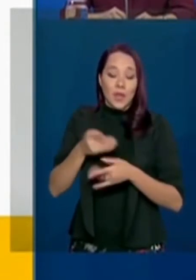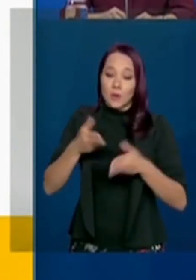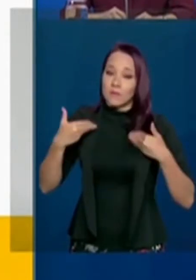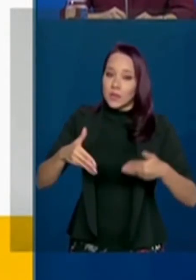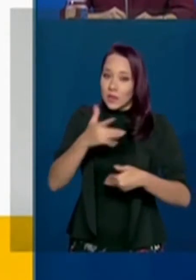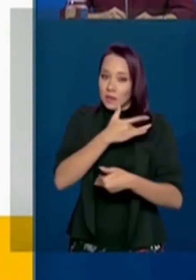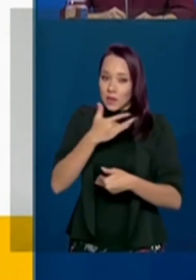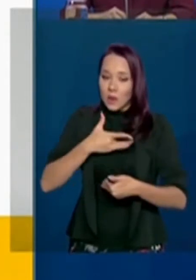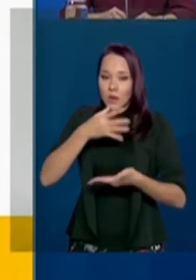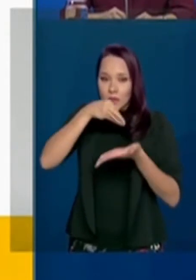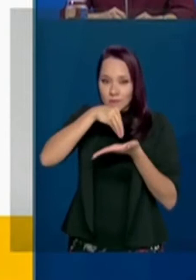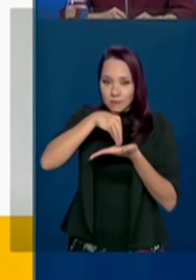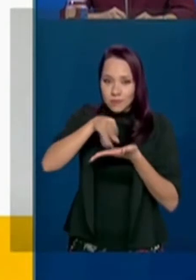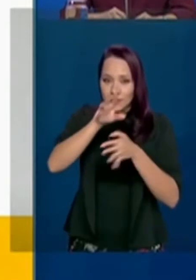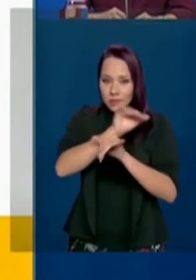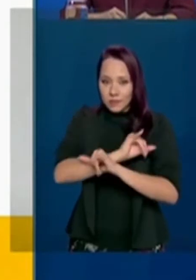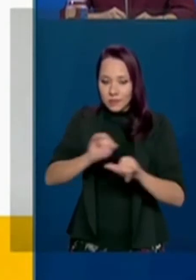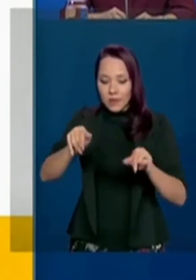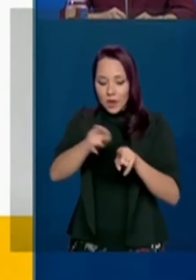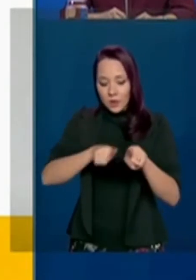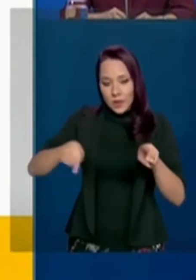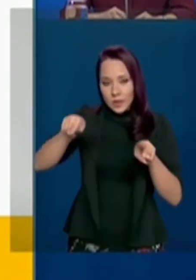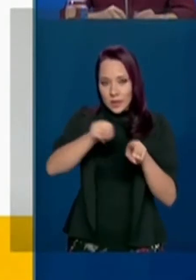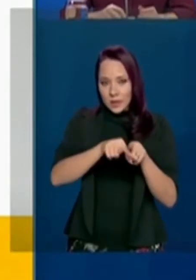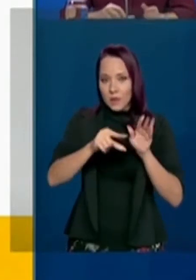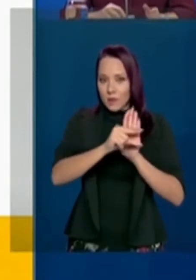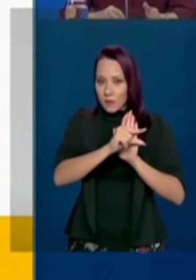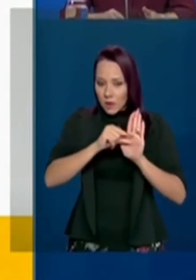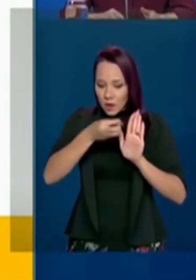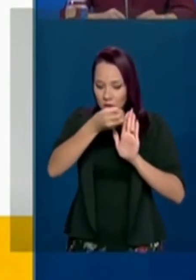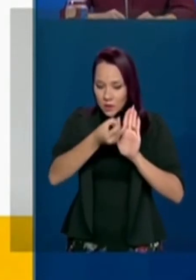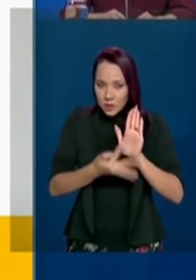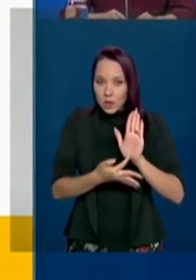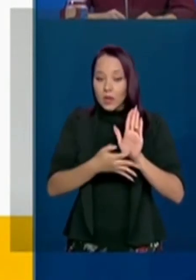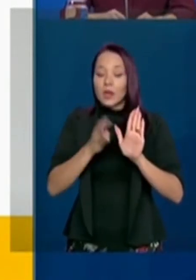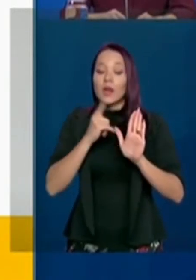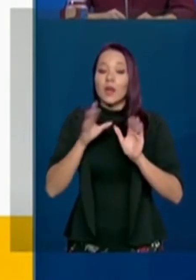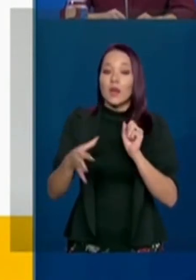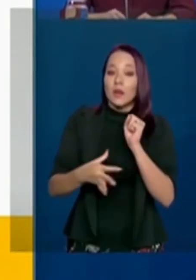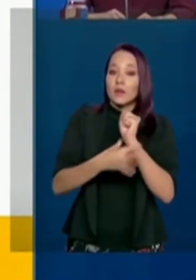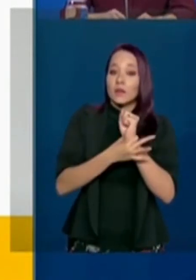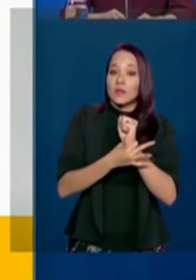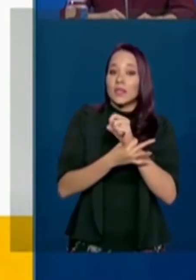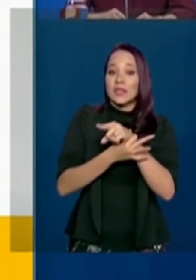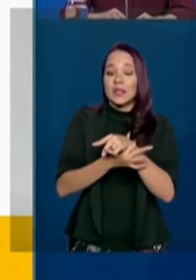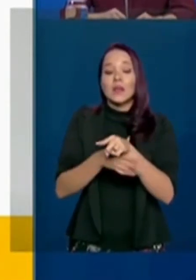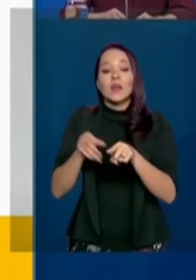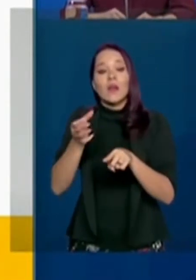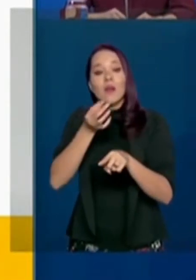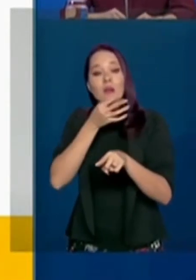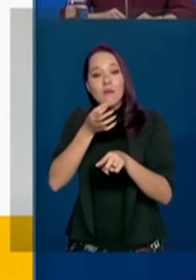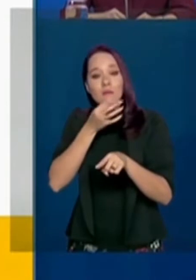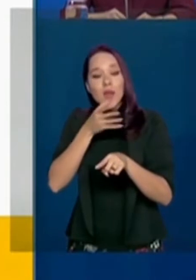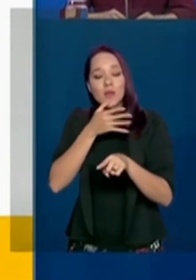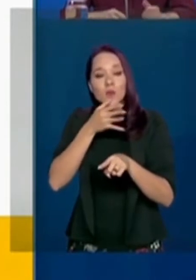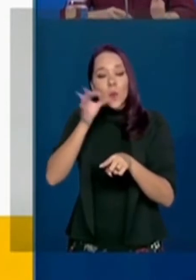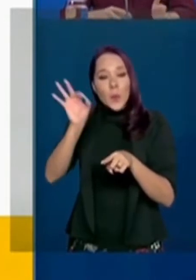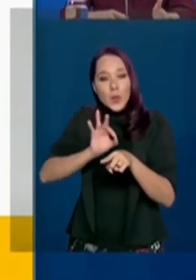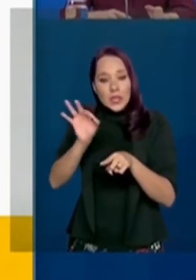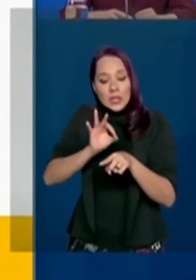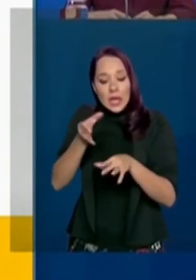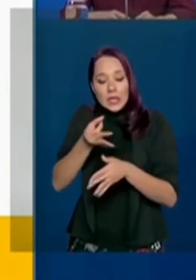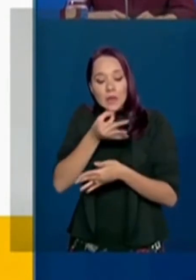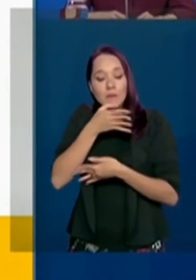vez, vem publicar uma atualização da sua nota, visando garantir a oferta desses medicamentos com doses seguras